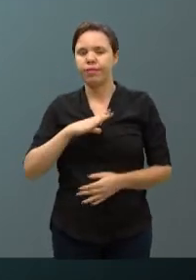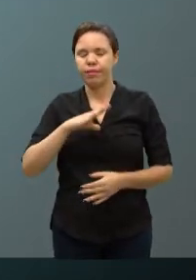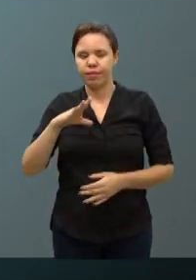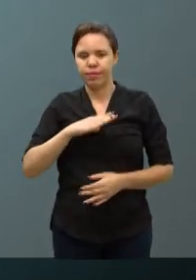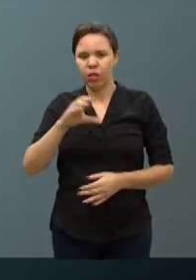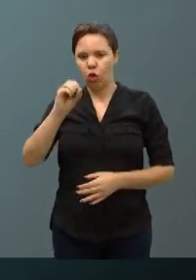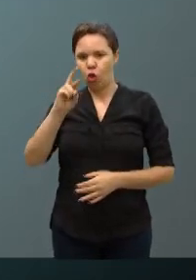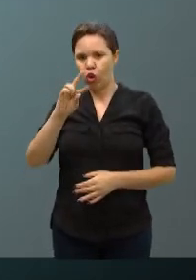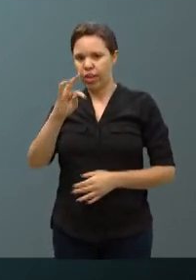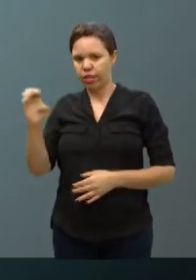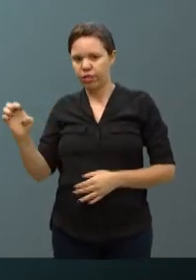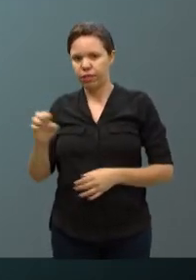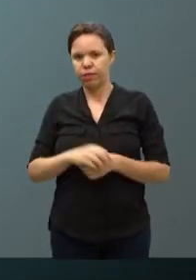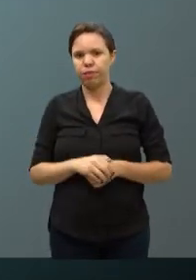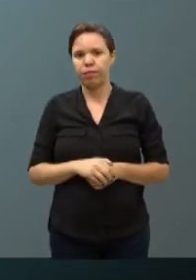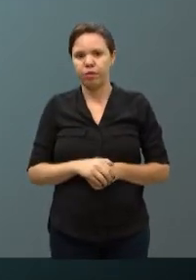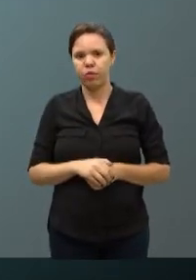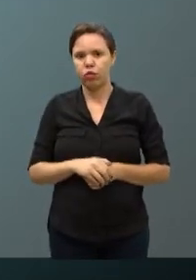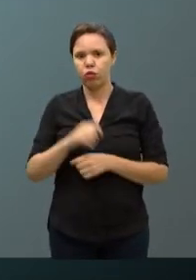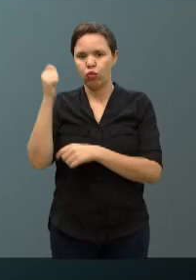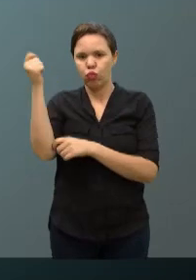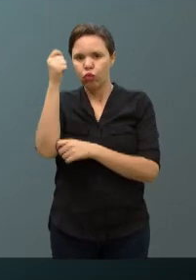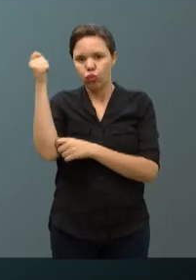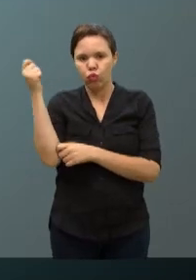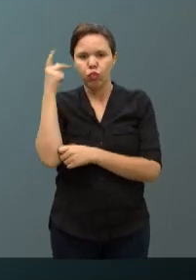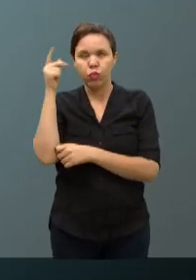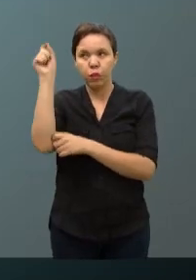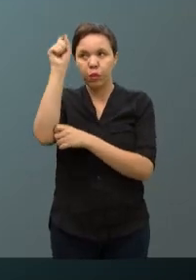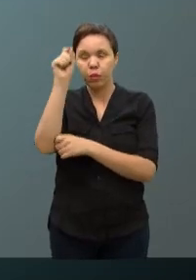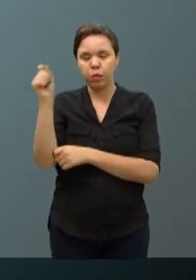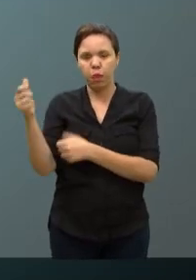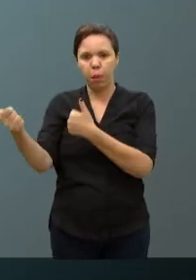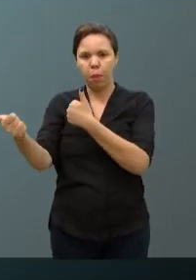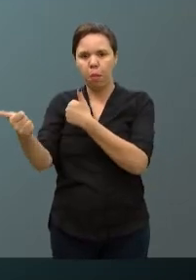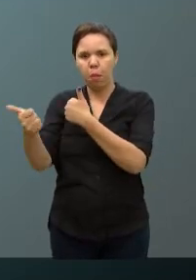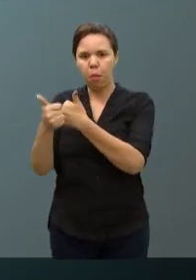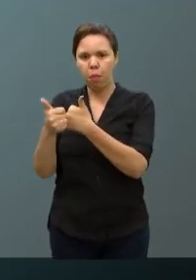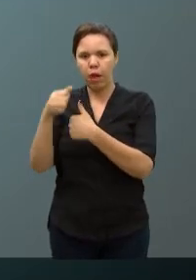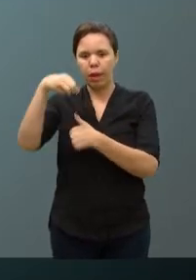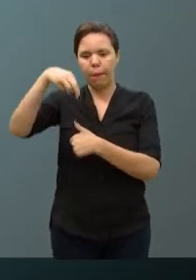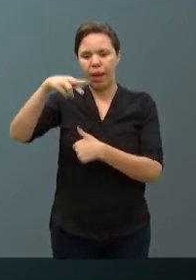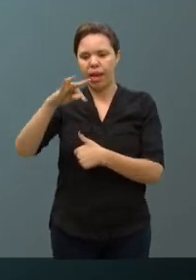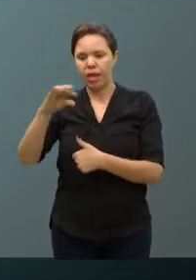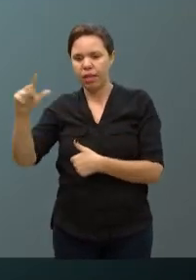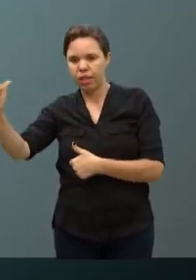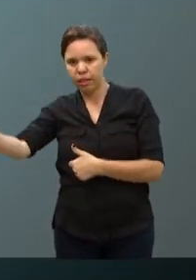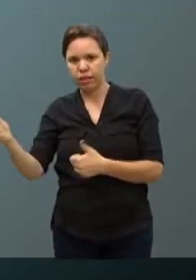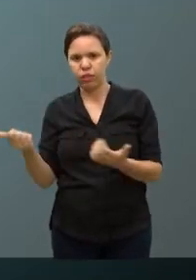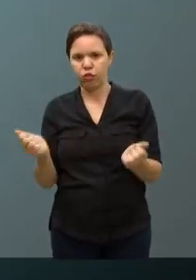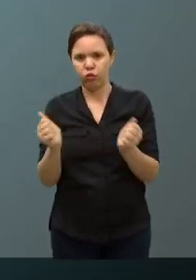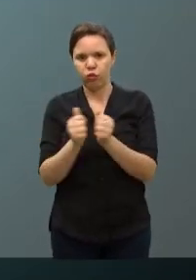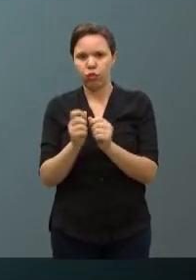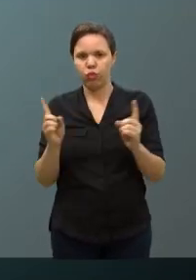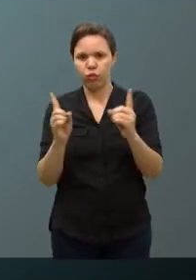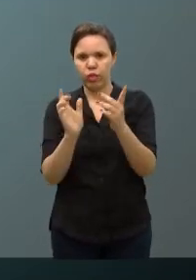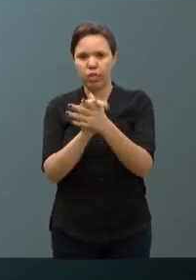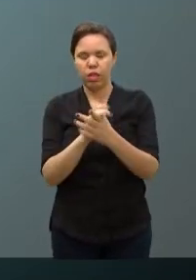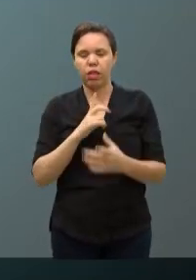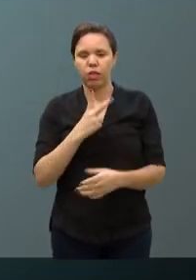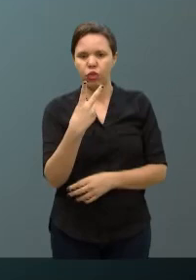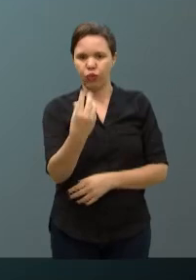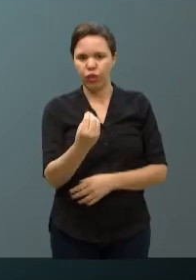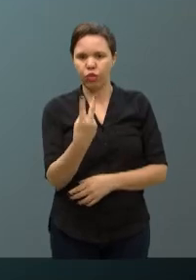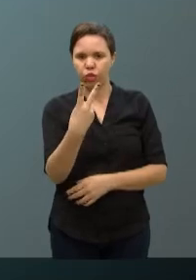cidade de Oriente, região sudoeste do estado de São Paulo, próximo a Marília. É casado, tem 2 filhos e